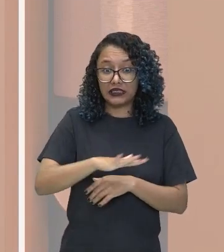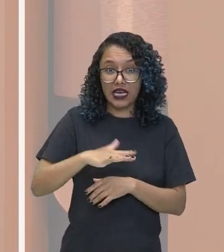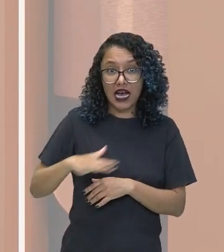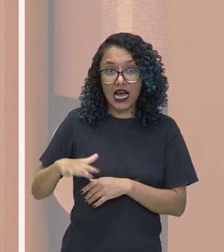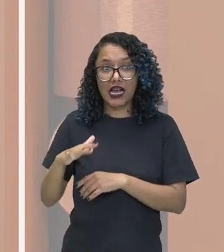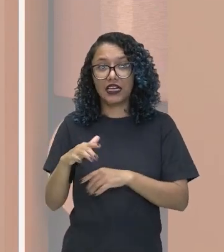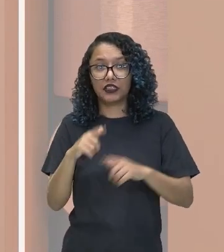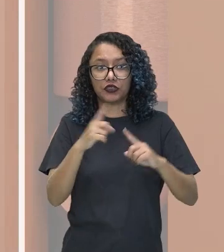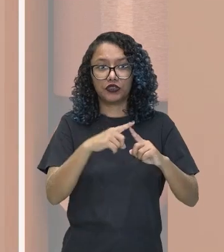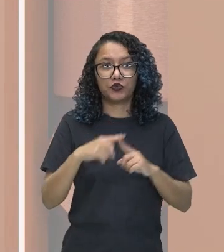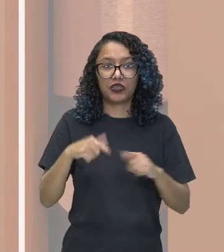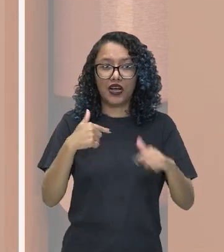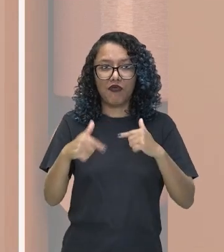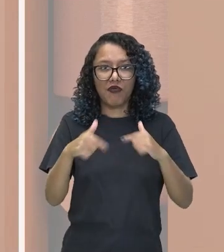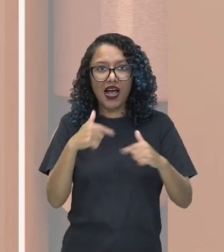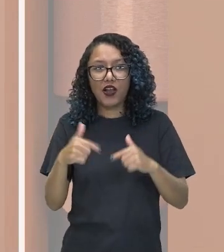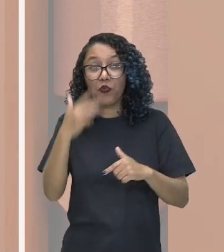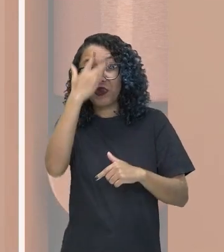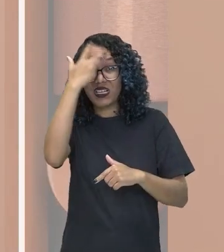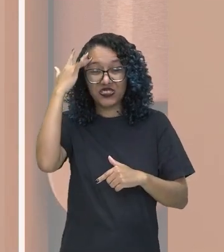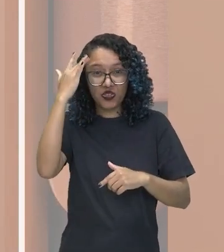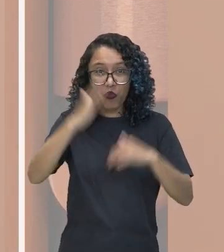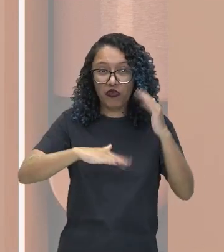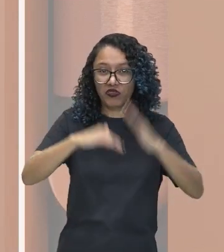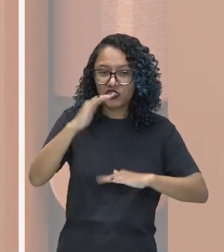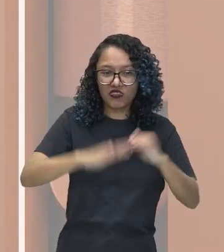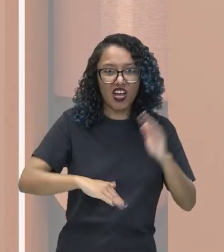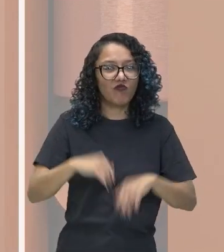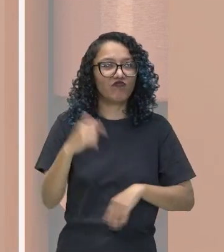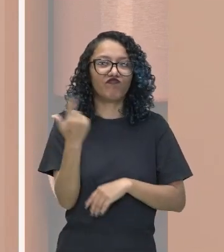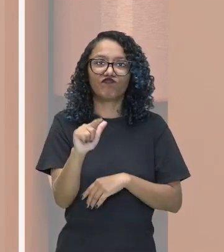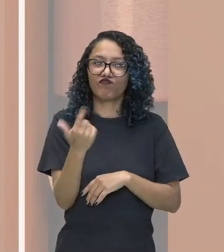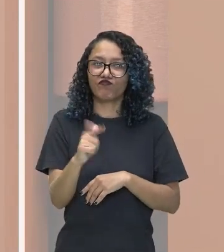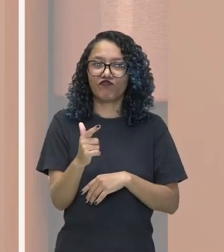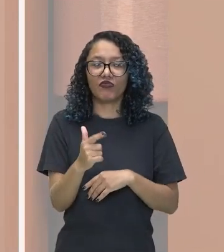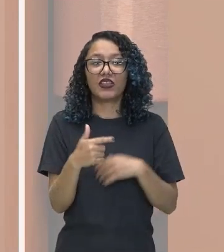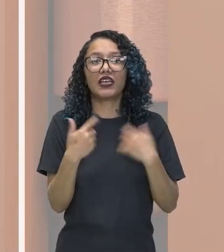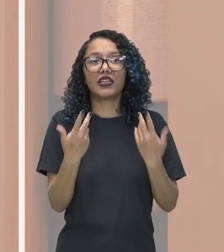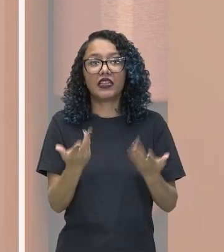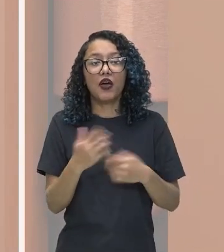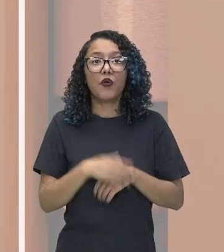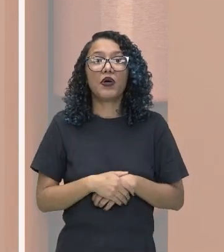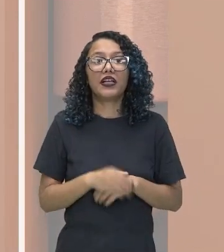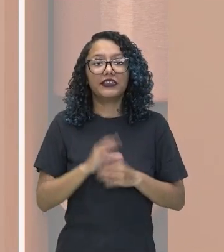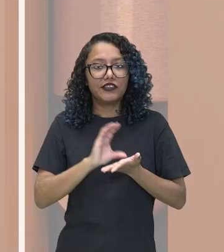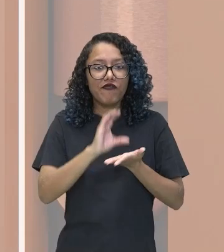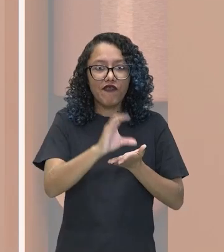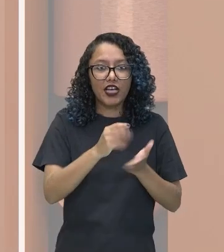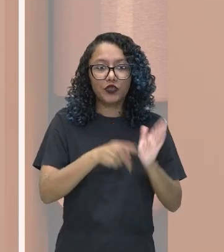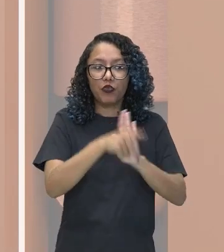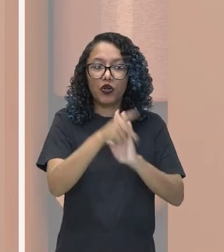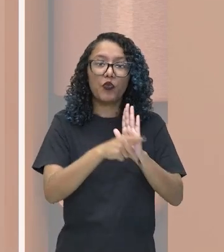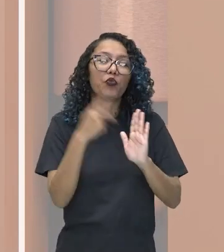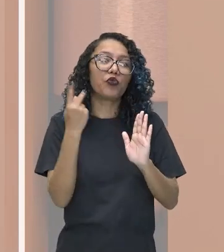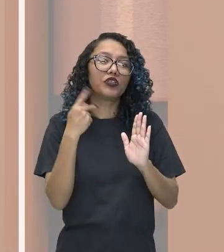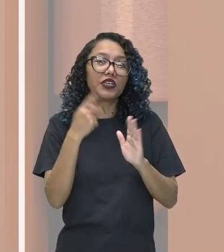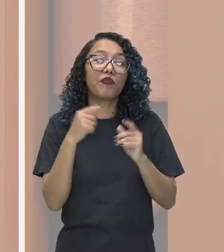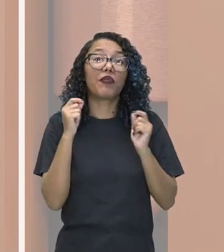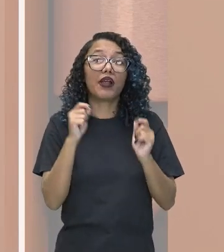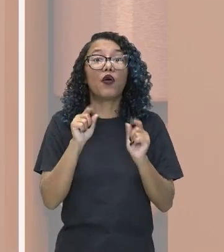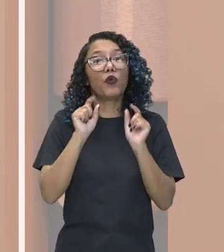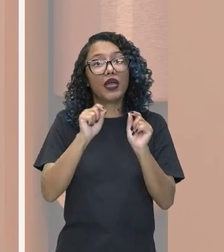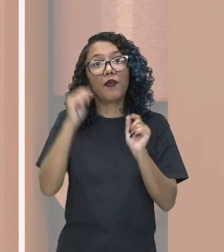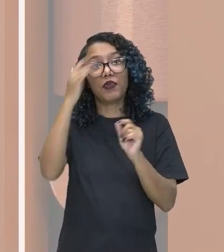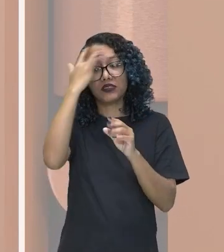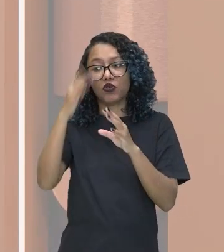têm trabalhadores, eles acabam investindo ali em políticas de imigração para o seu país. Mas vamos verificar como